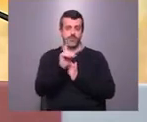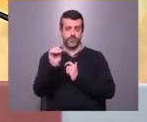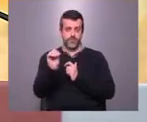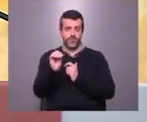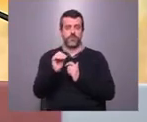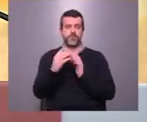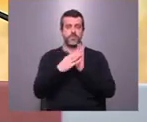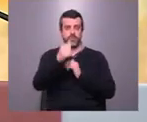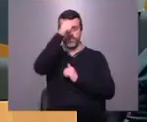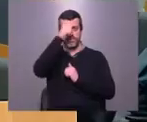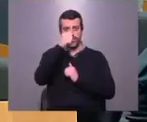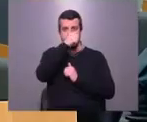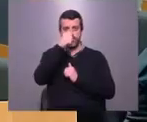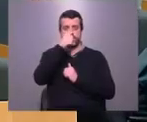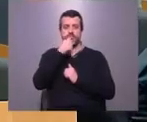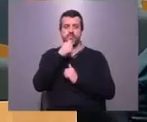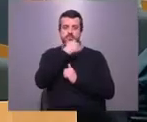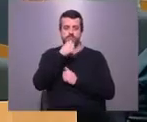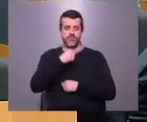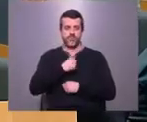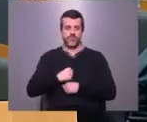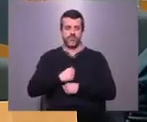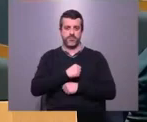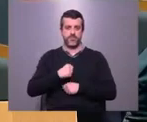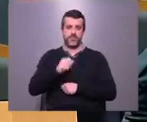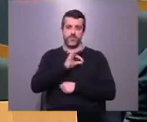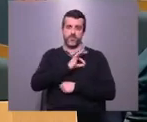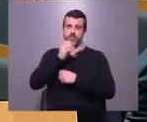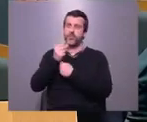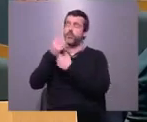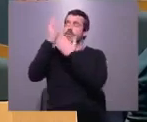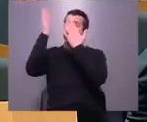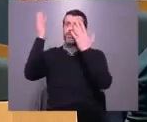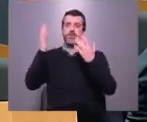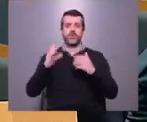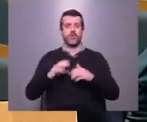João. Glória a vós,